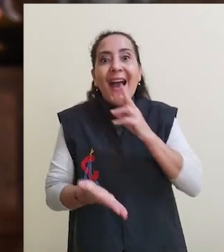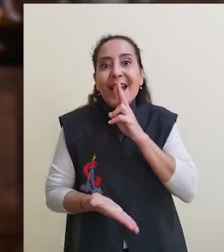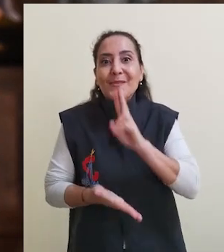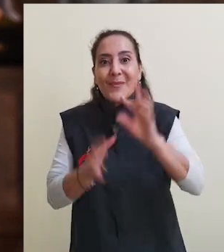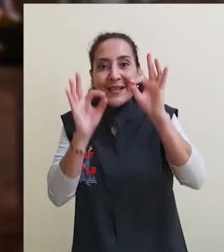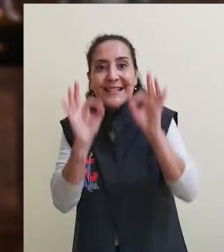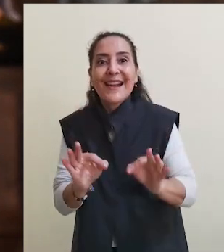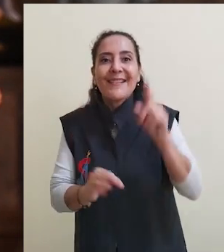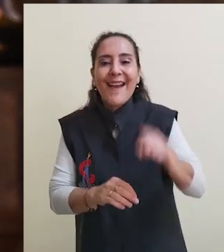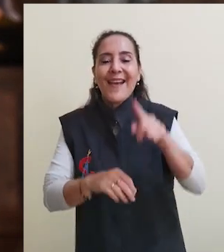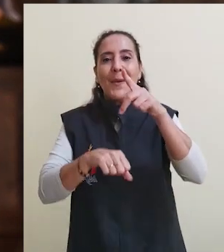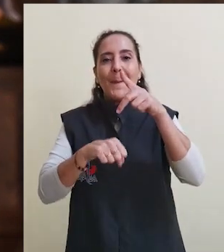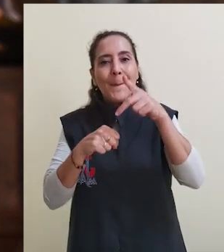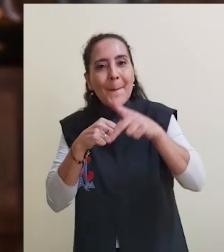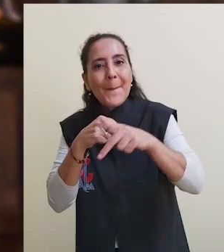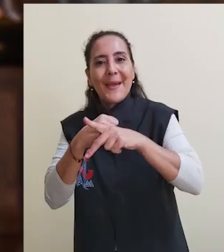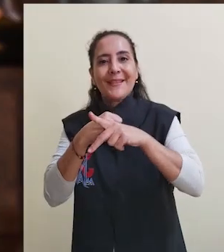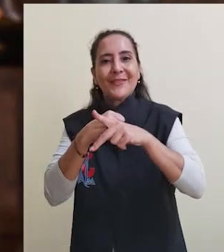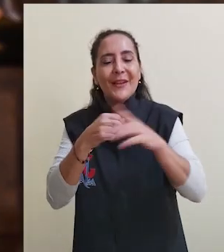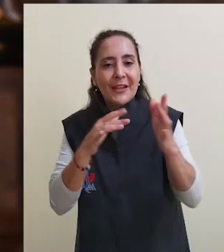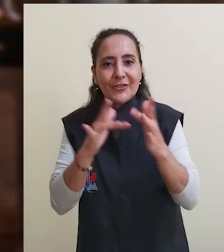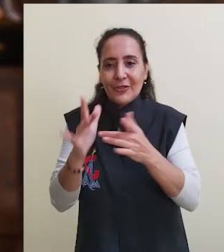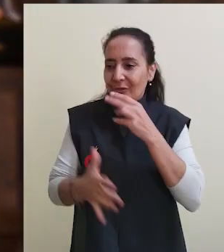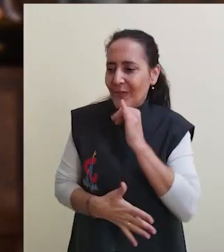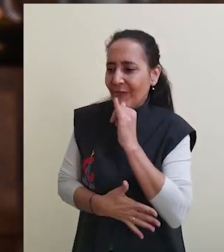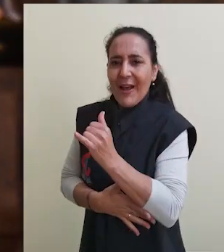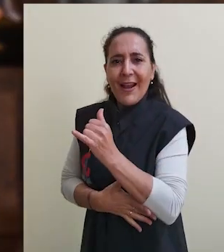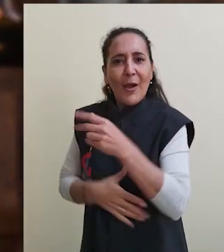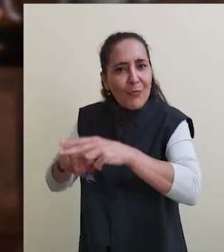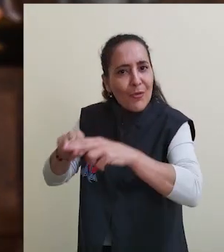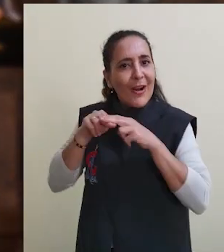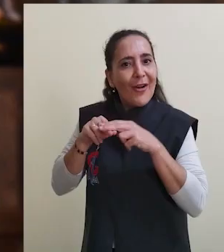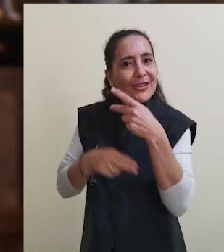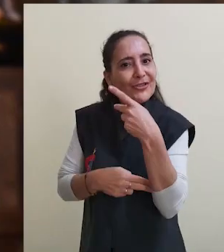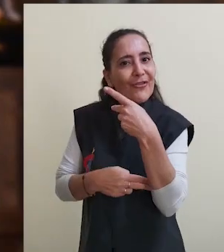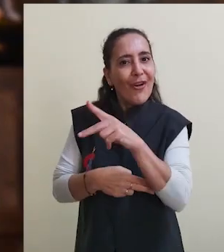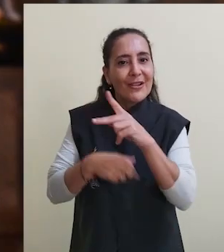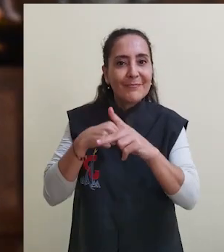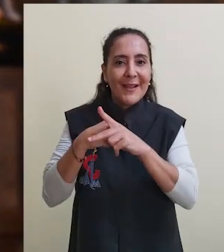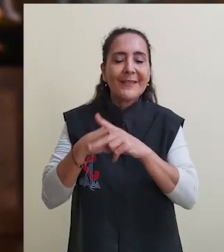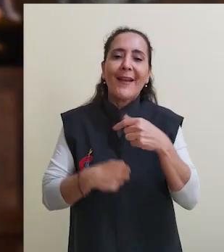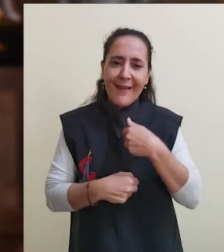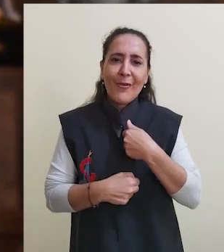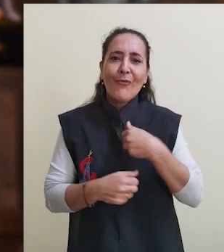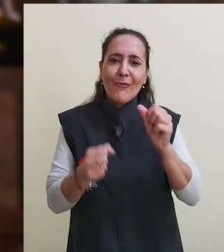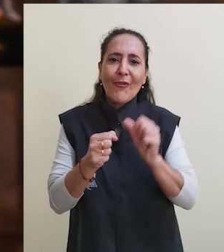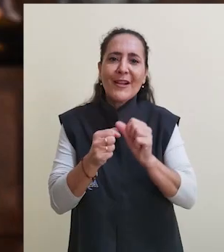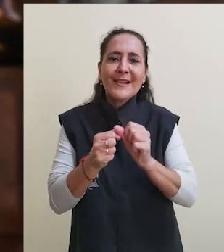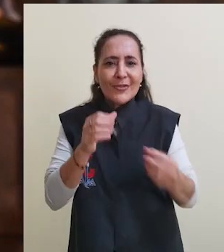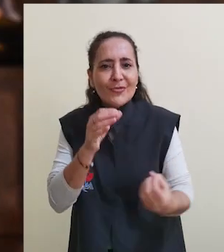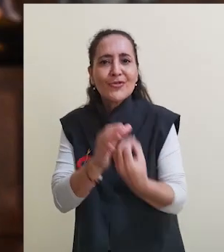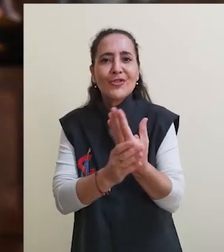Pedro, Jesus disse: Sobre ti, sobre esta pedra, eu construirei a minha